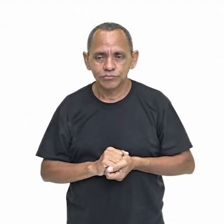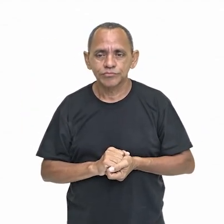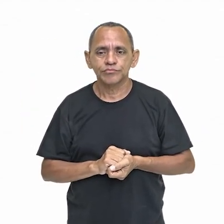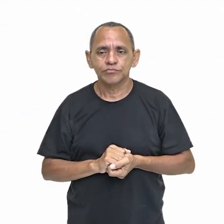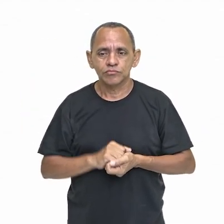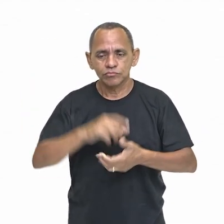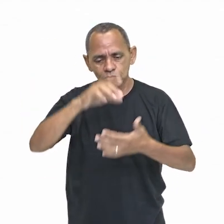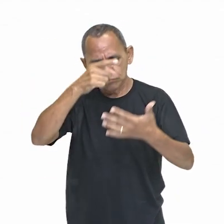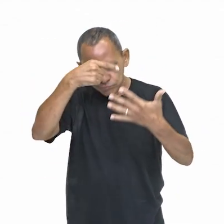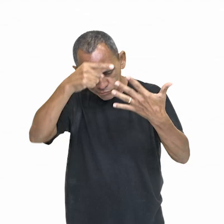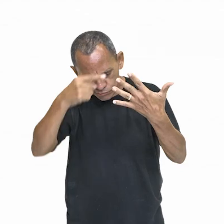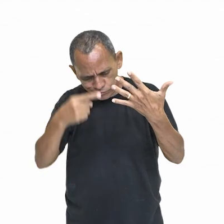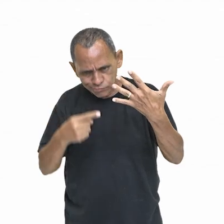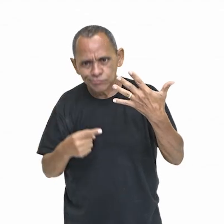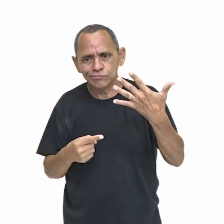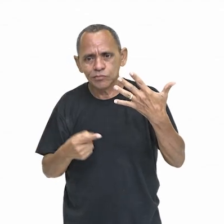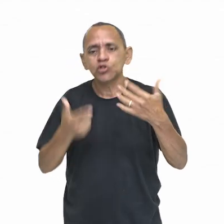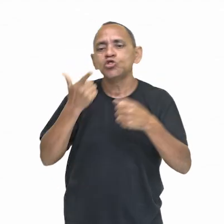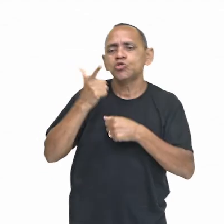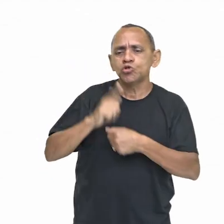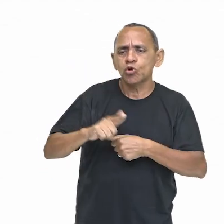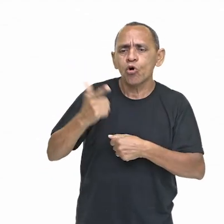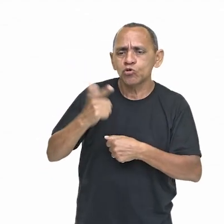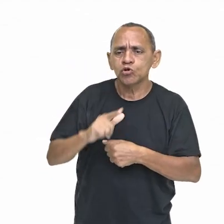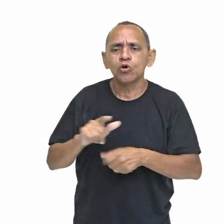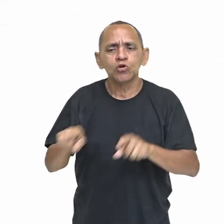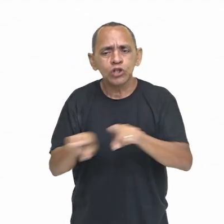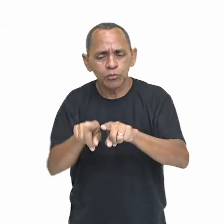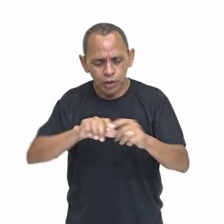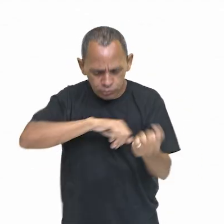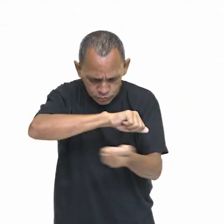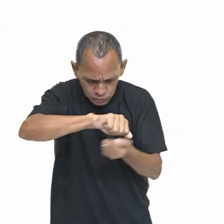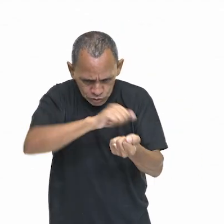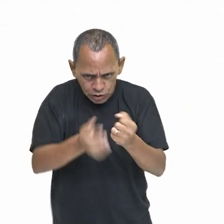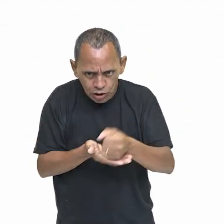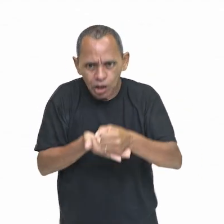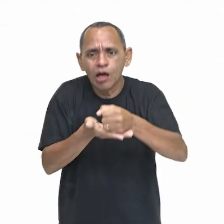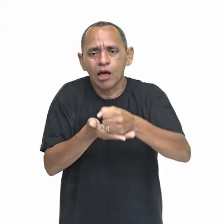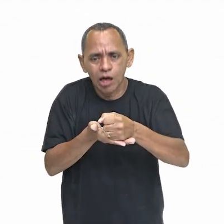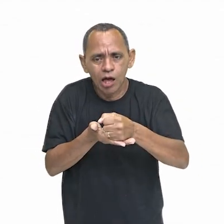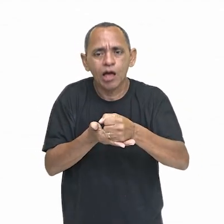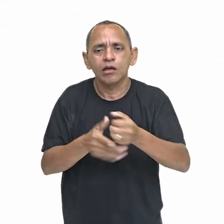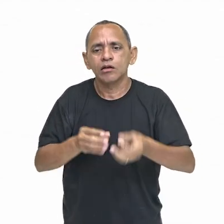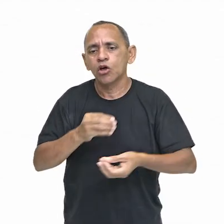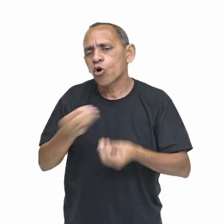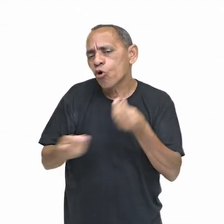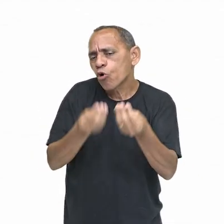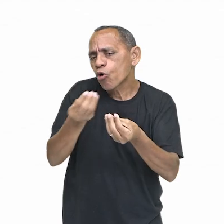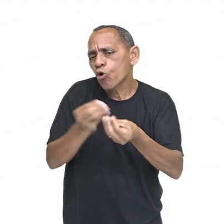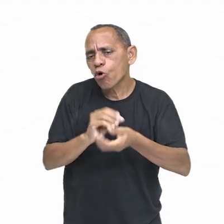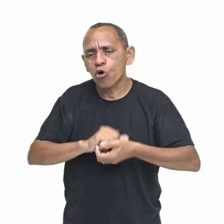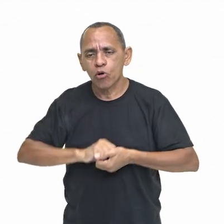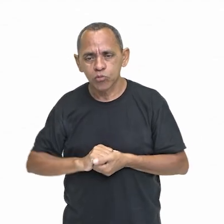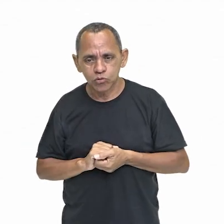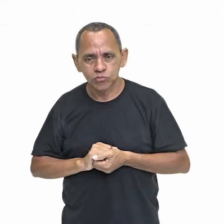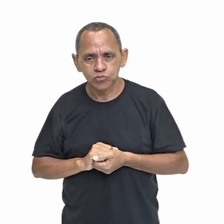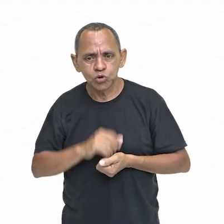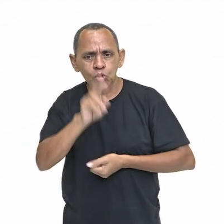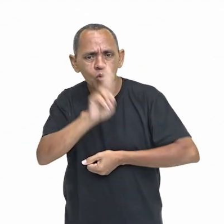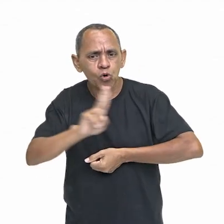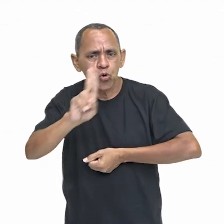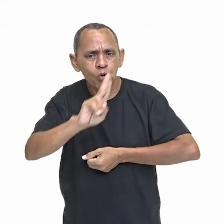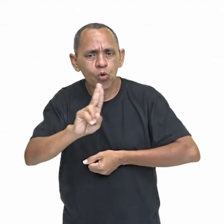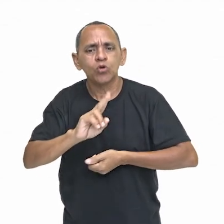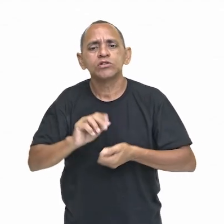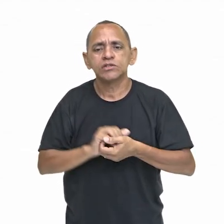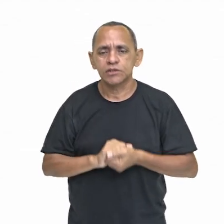alternativa, renovável e sustentável, que funciona utilizando a luz solar